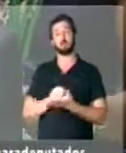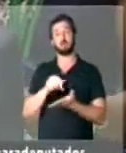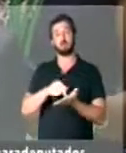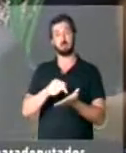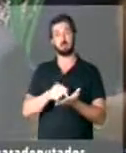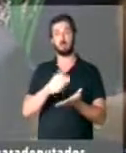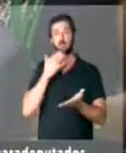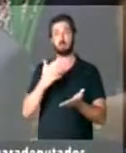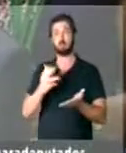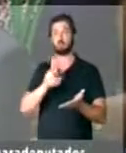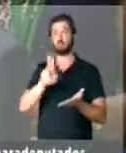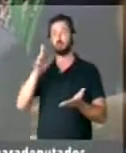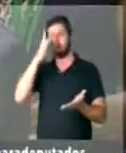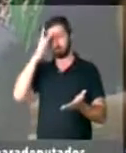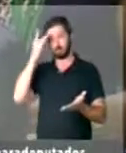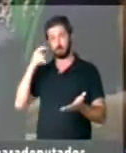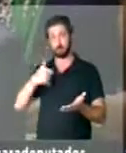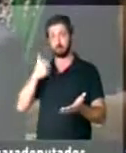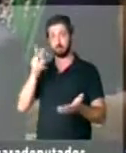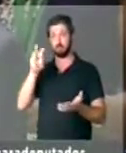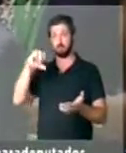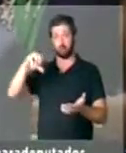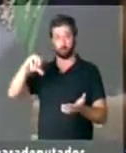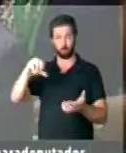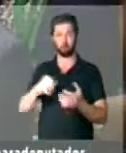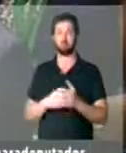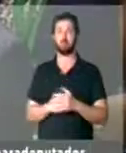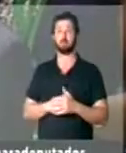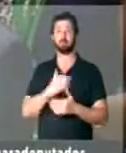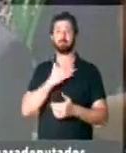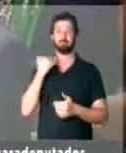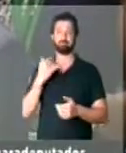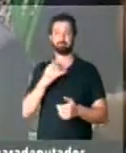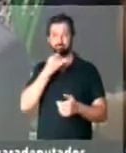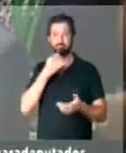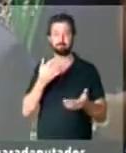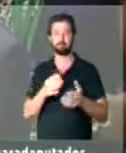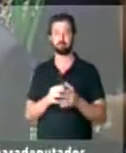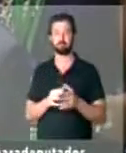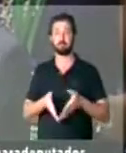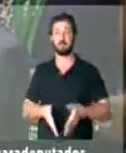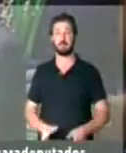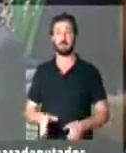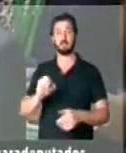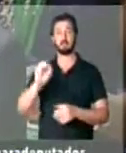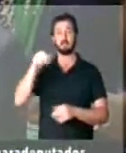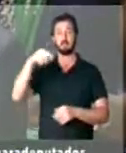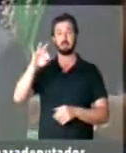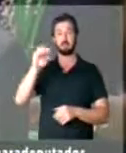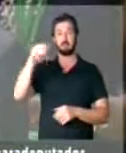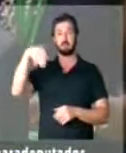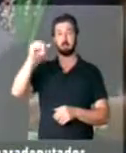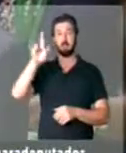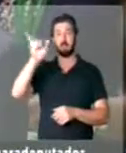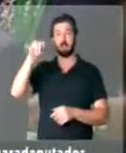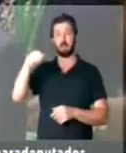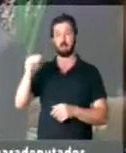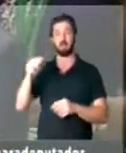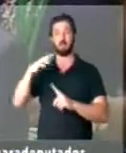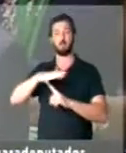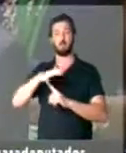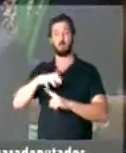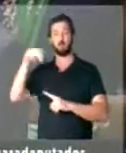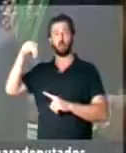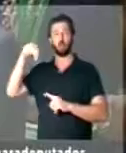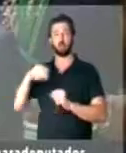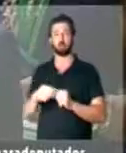em nome de alguém que aos 59 anos vem a falecer, nascido em Santa Mariana, no norte do Paraná. Registrar em nome da